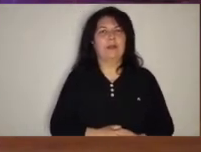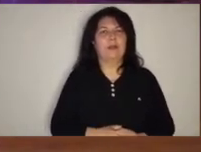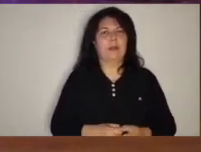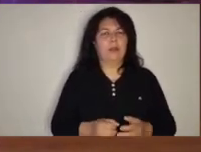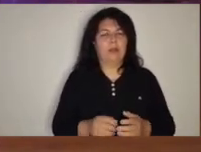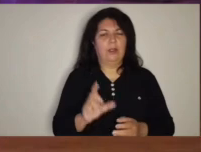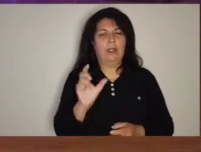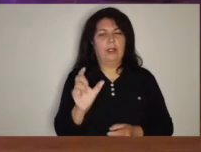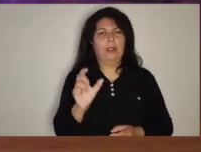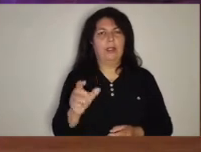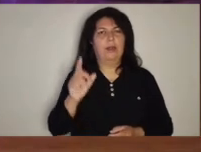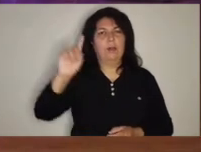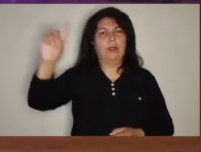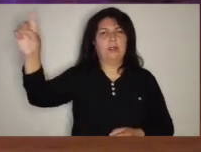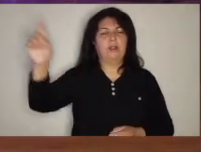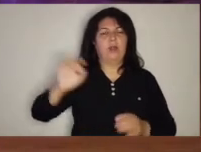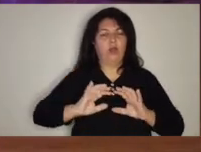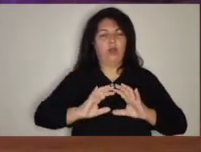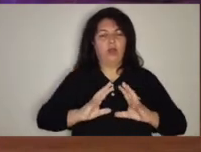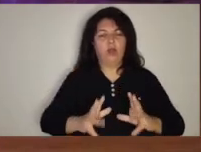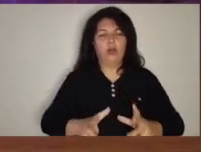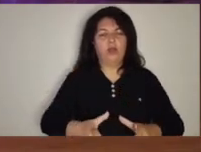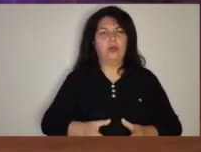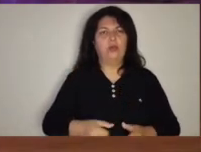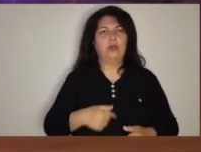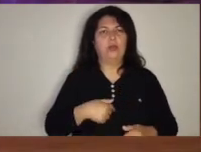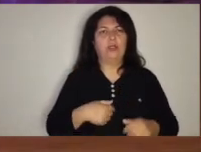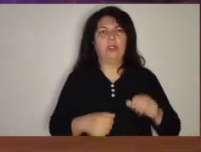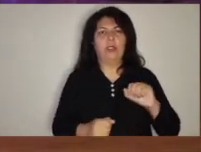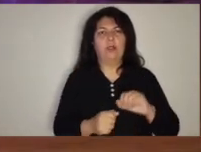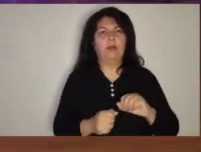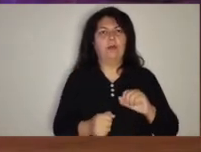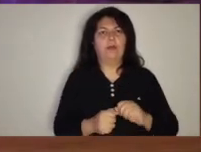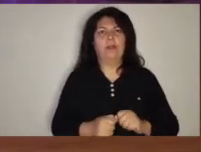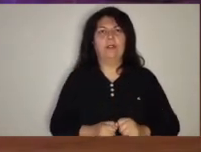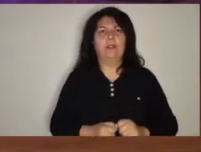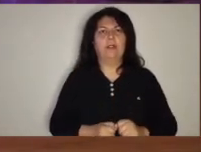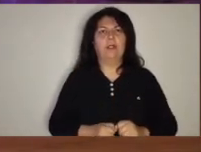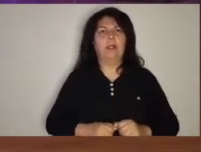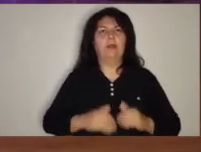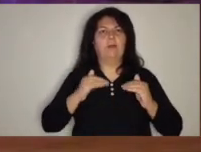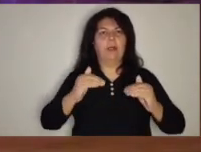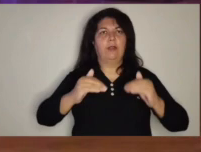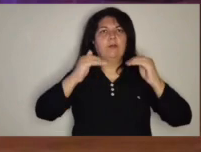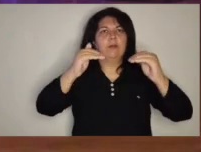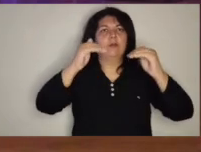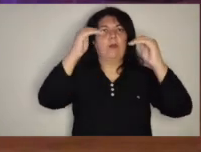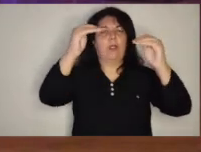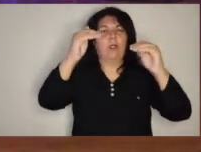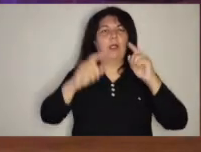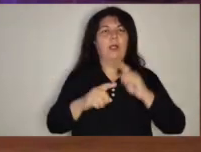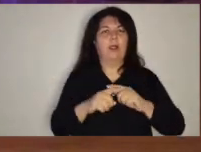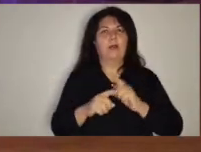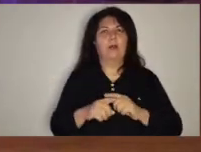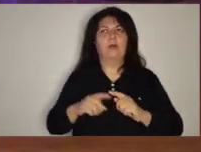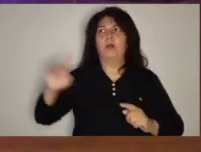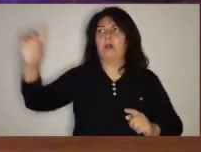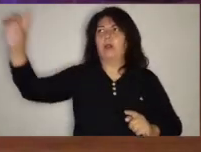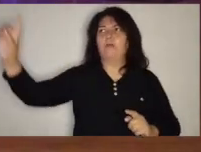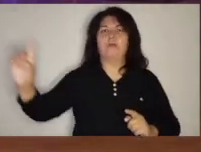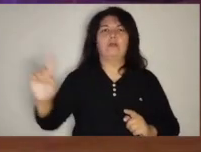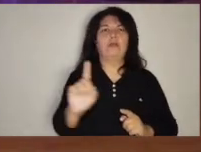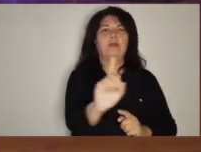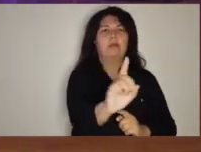diz na palavra do Senhor, declare a Bíblia, Pai, diz na tua palavra, que tudo quanto eu fizer vai prosperar,